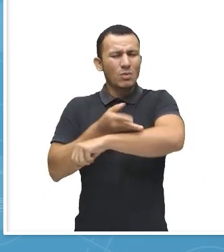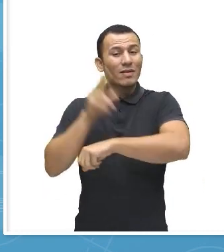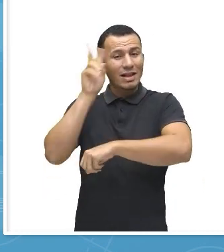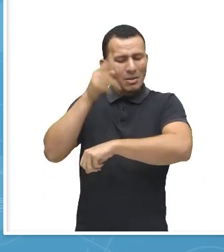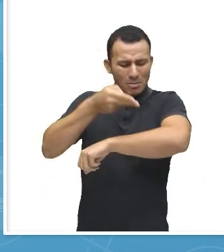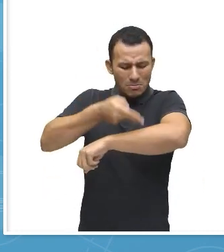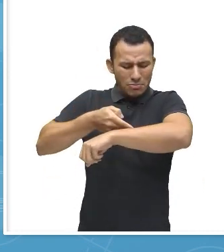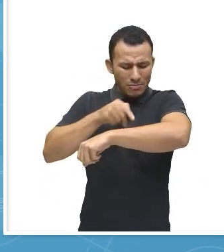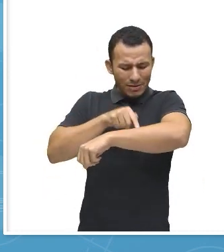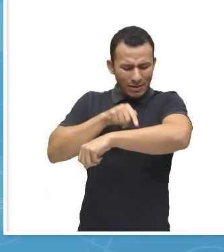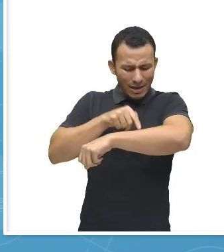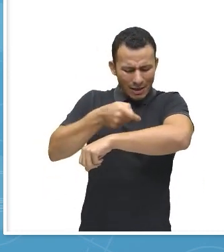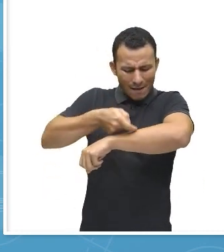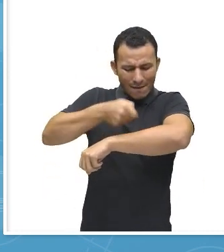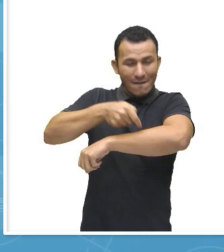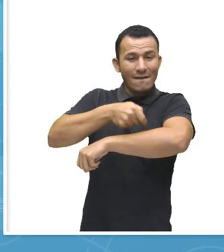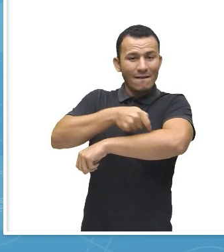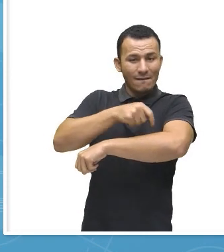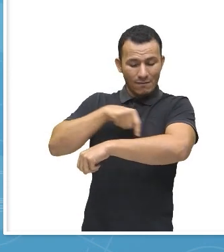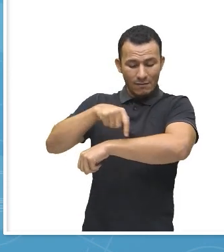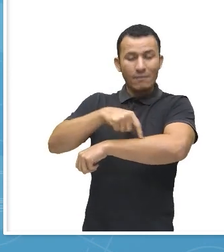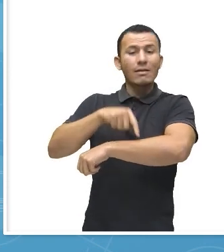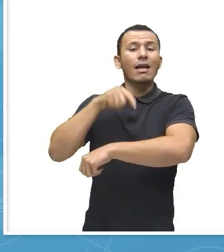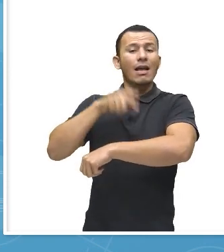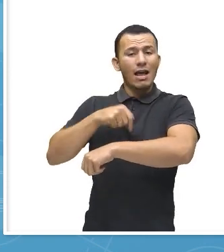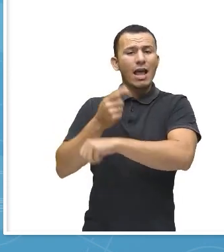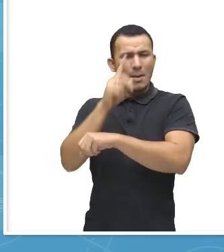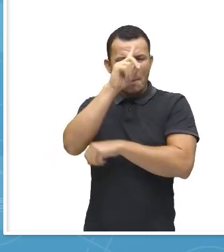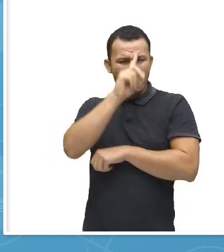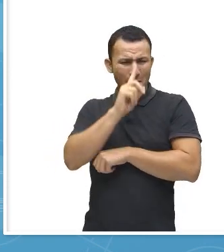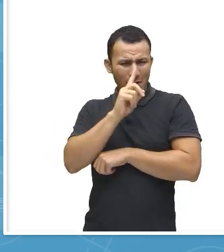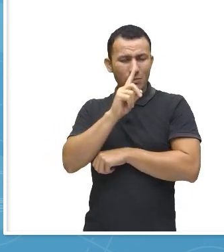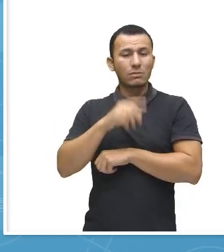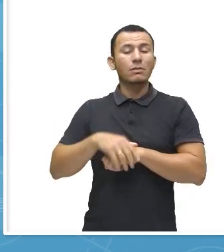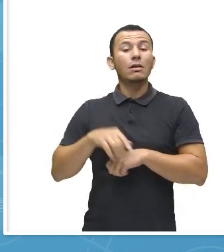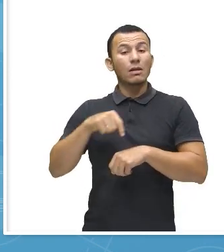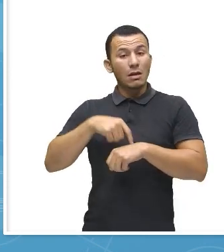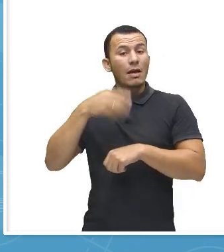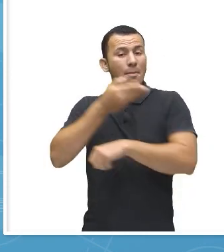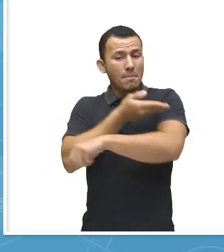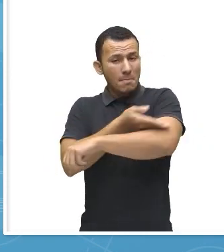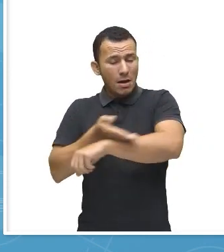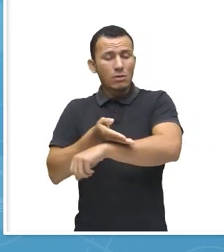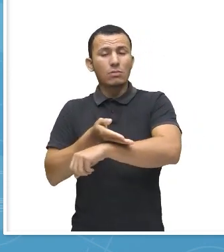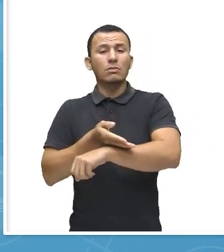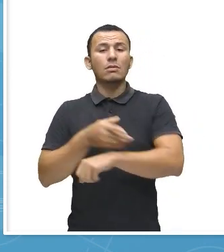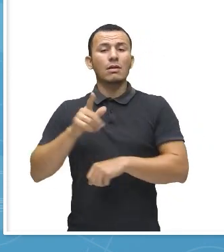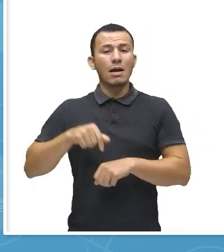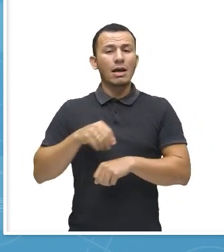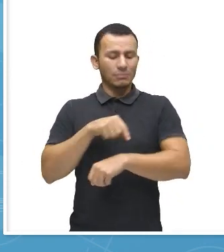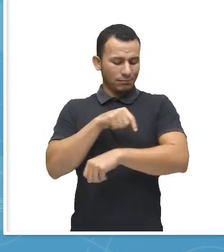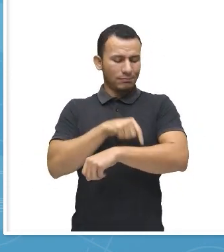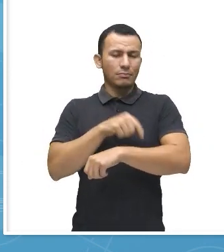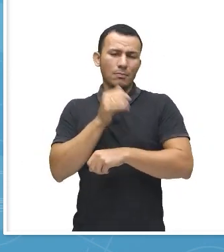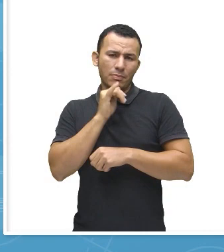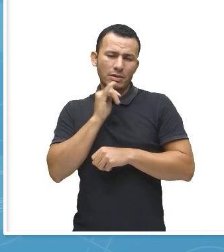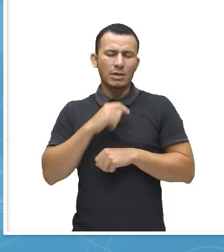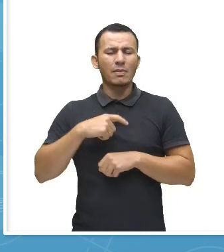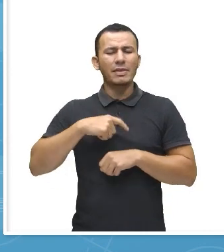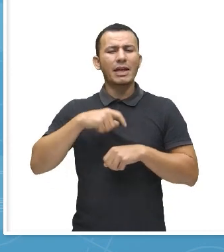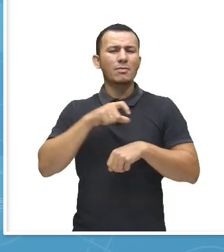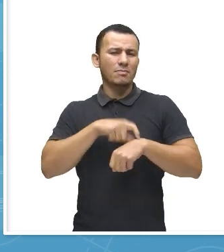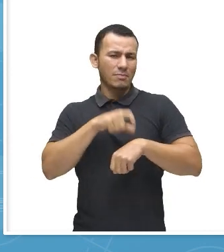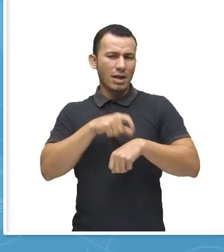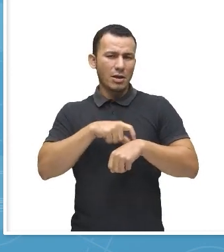lembra? Então nós temos ali as plaquetas. Então aqui nesse tubo de ensaio, a gente consegue observar, ele ficou em repouso um período de